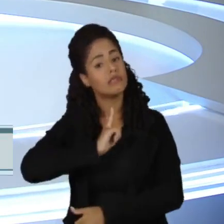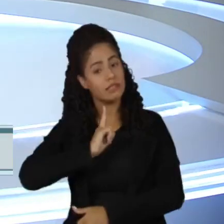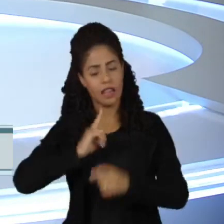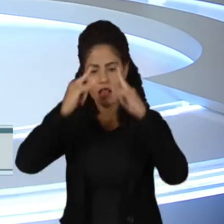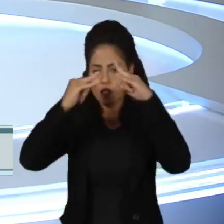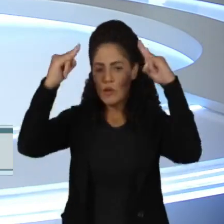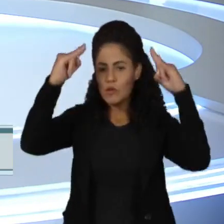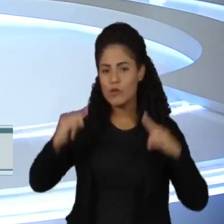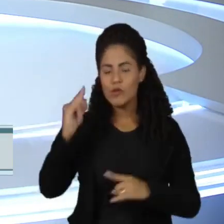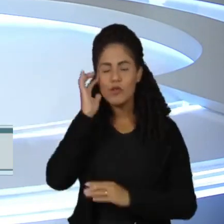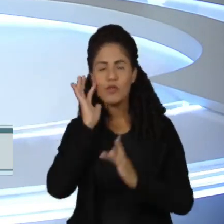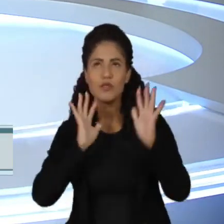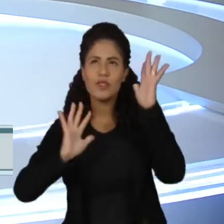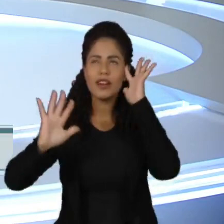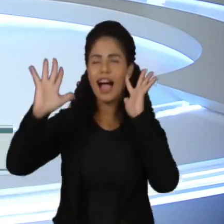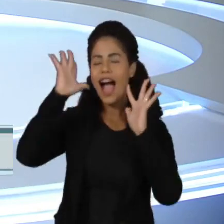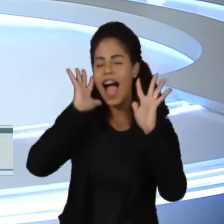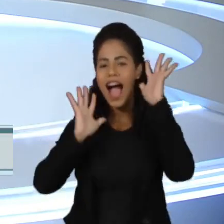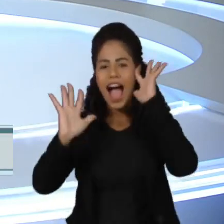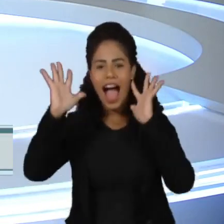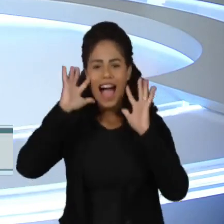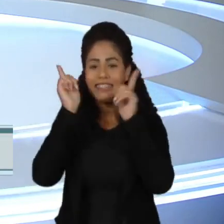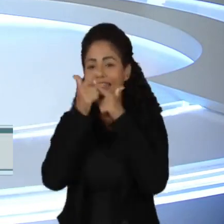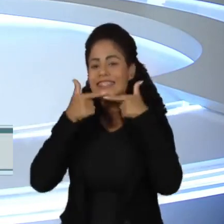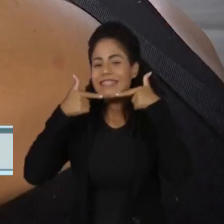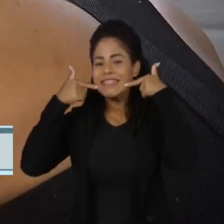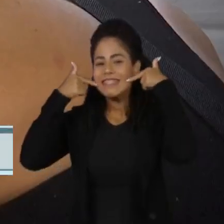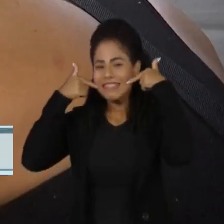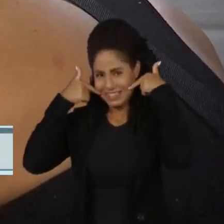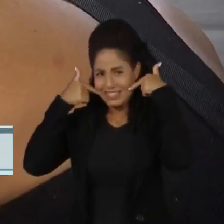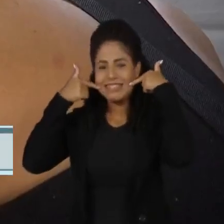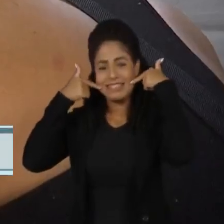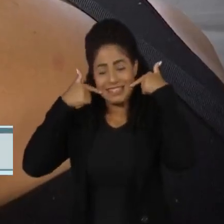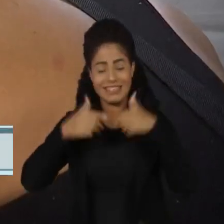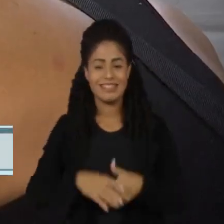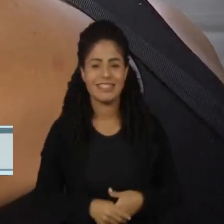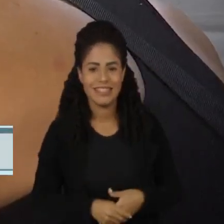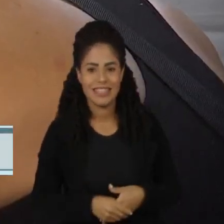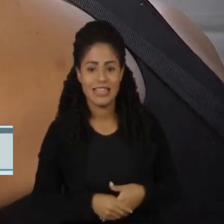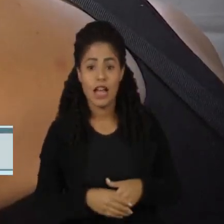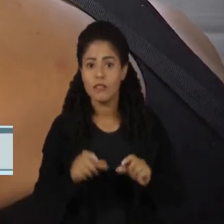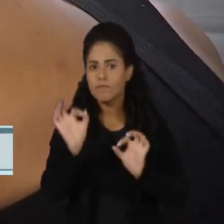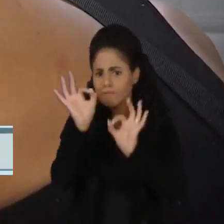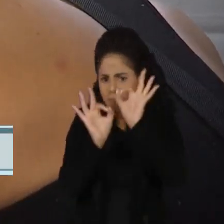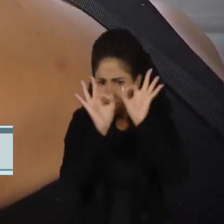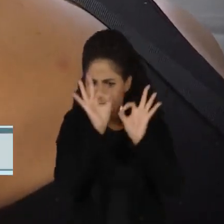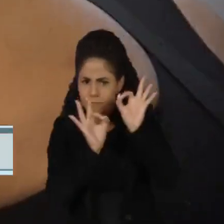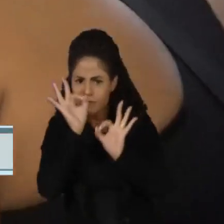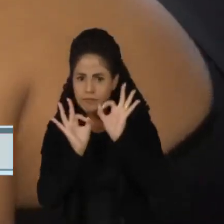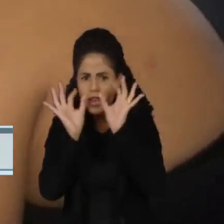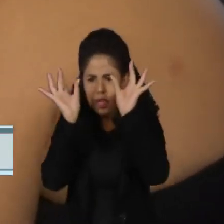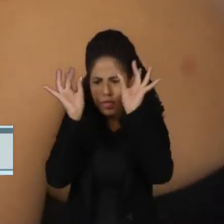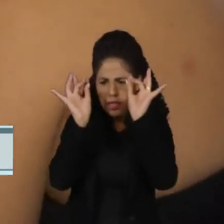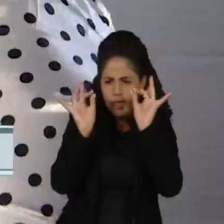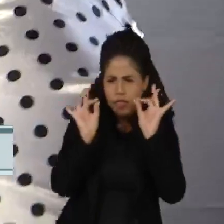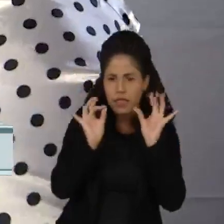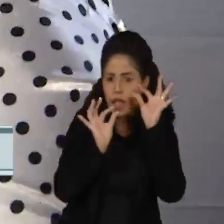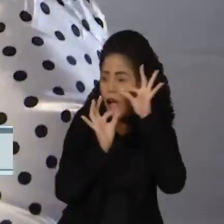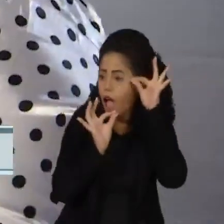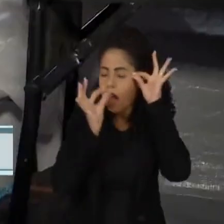a imaginação voar e escancar sorrisos. Nos bastidores, atenção aos mínimos